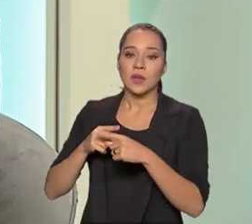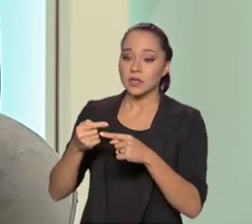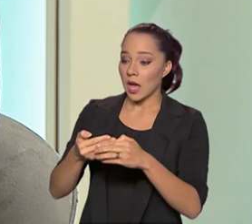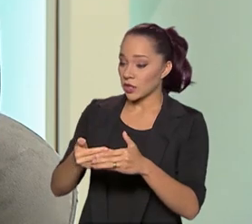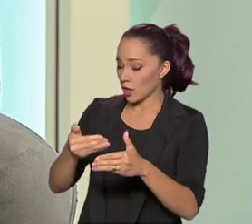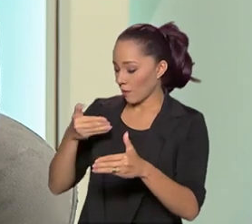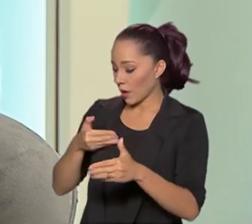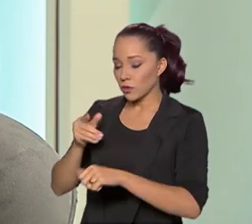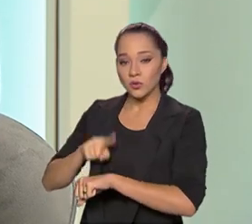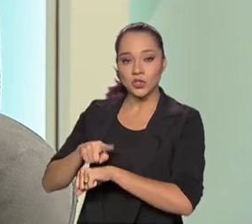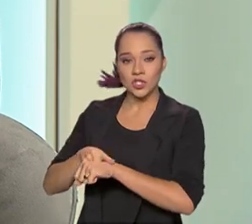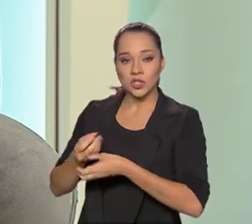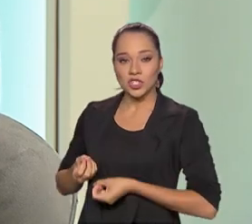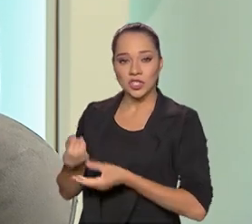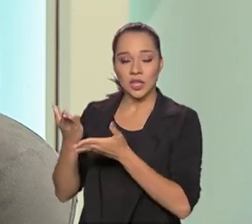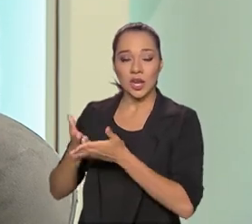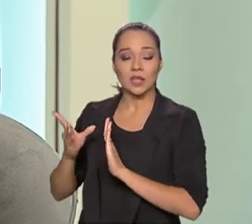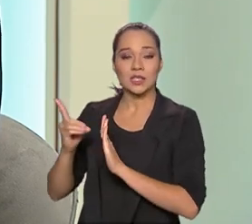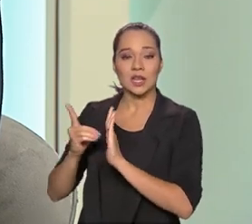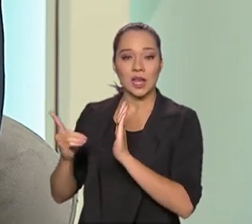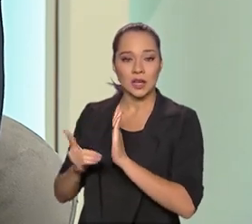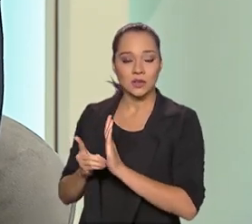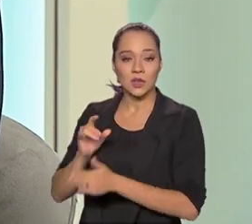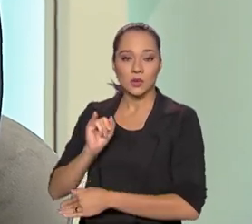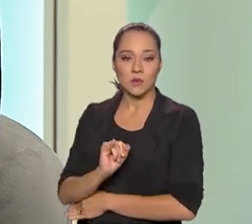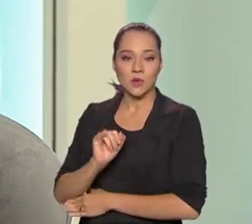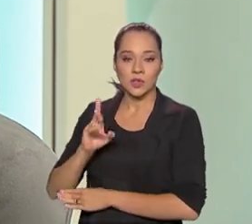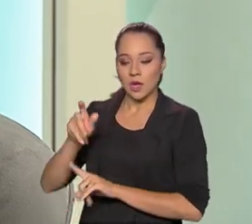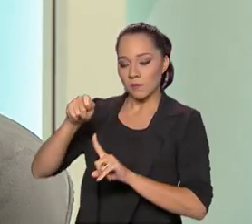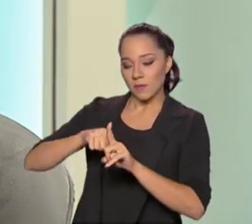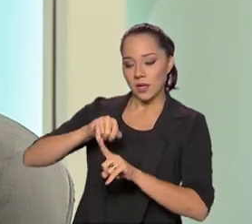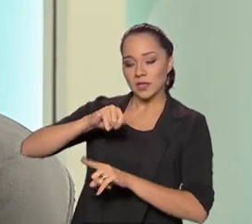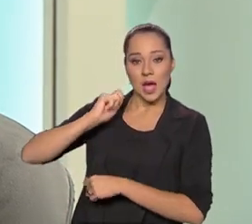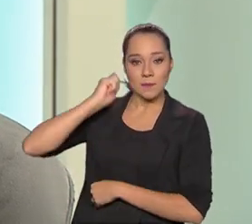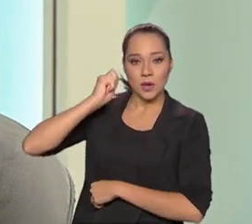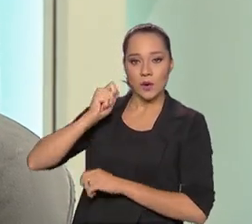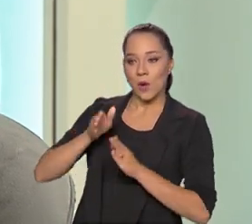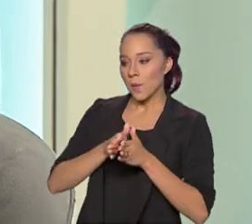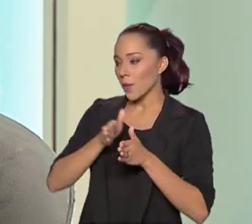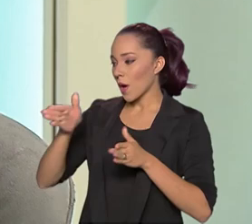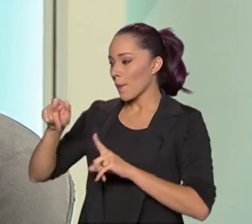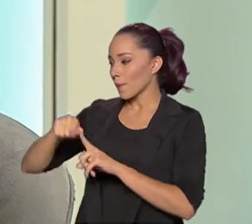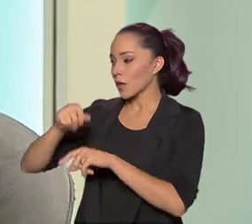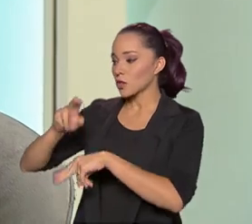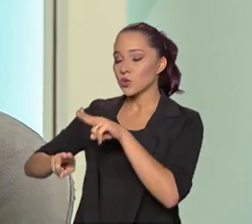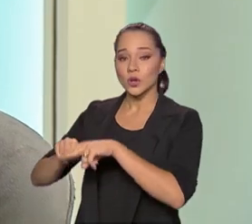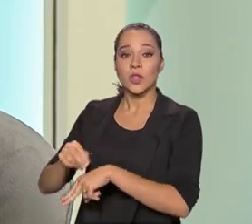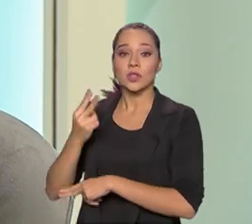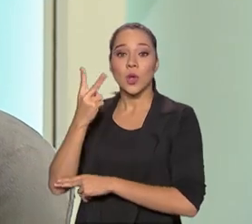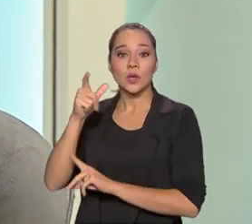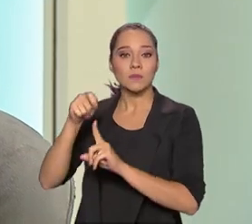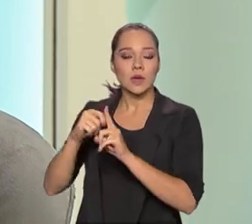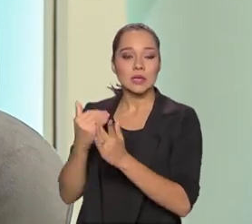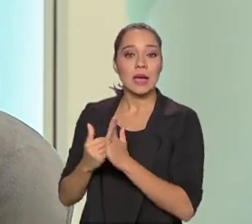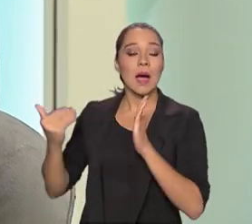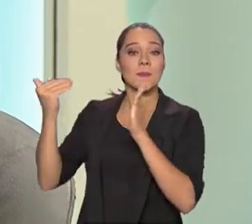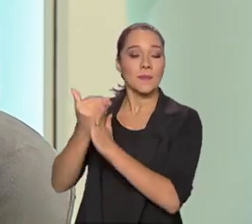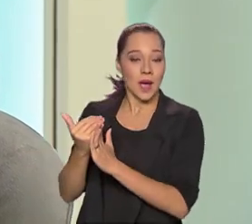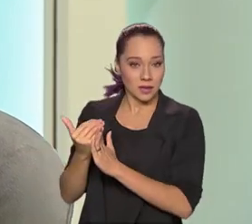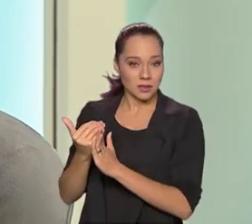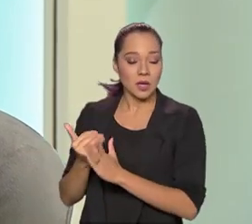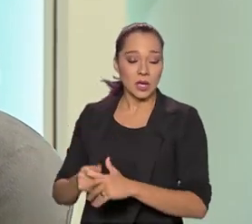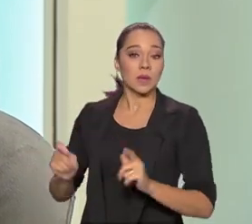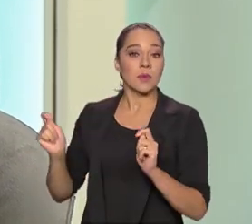do prazo de entrega das declarações de abril para junho. Então, foram 2 meses de adiamento